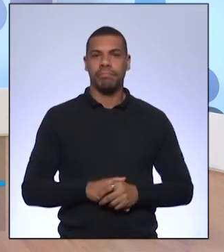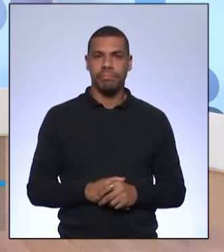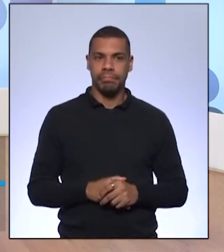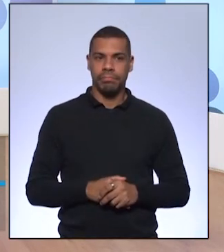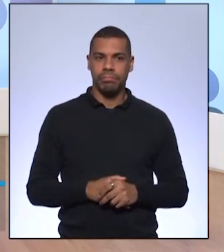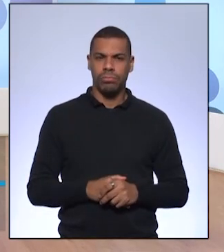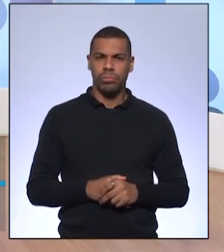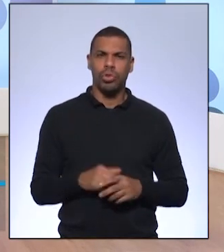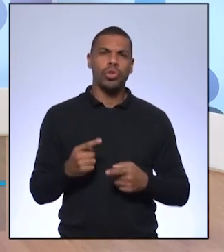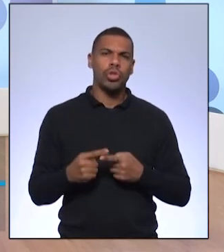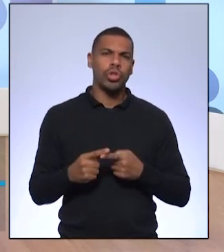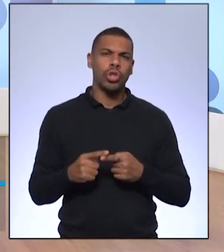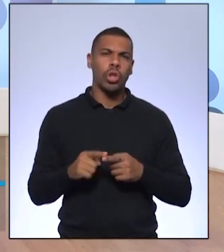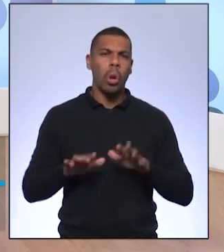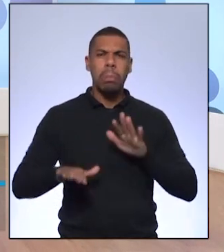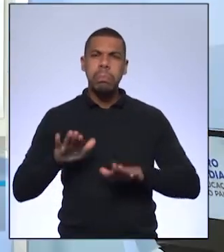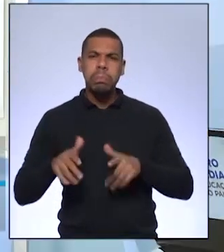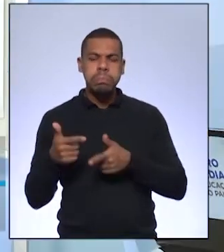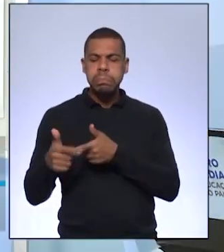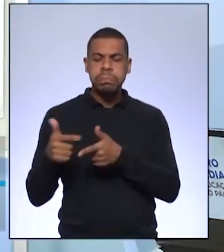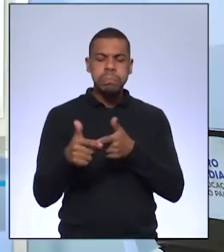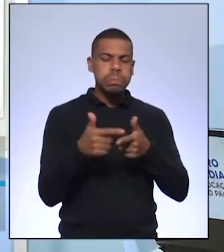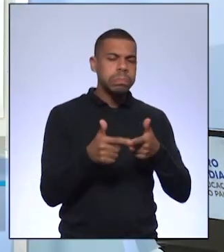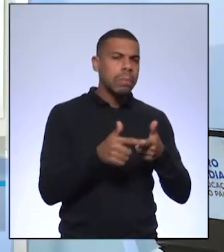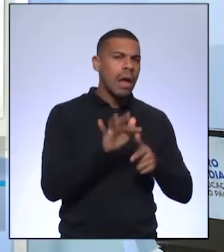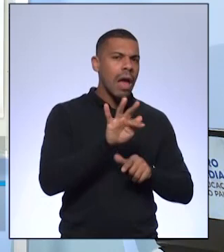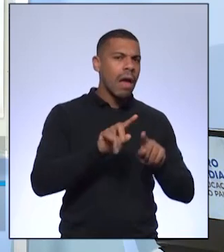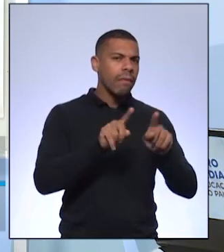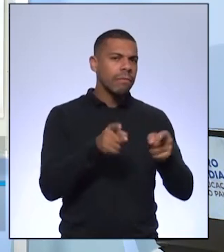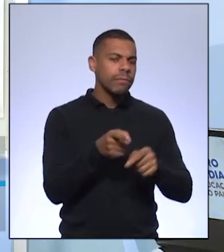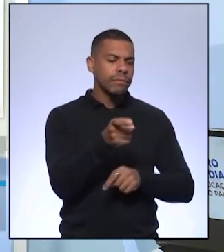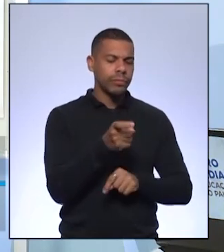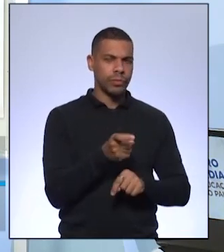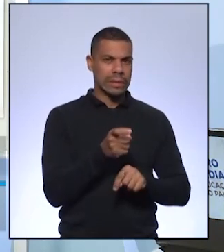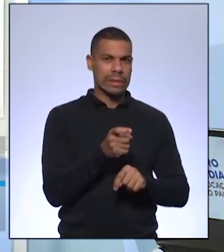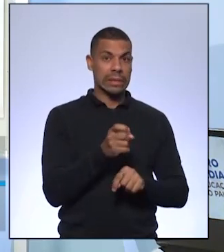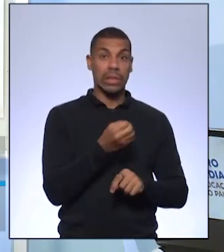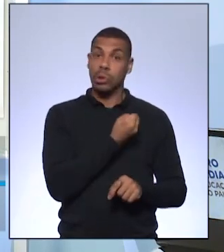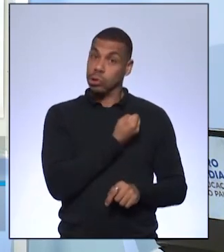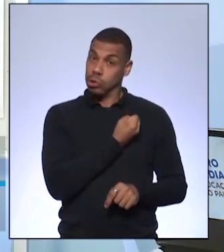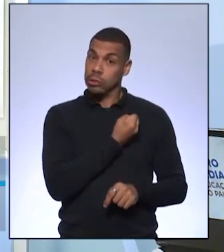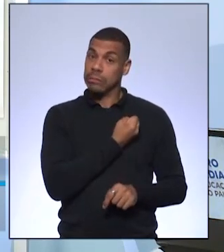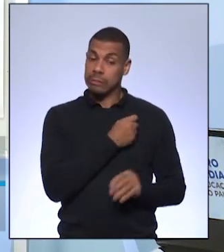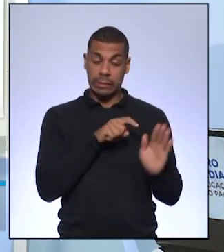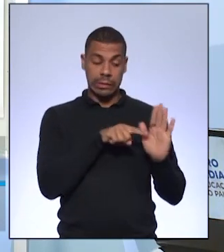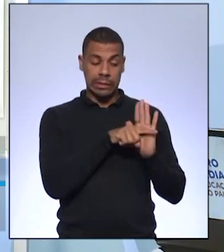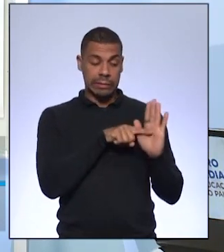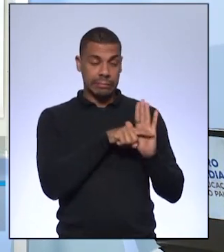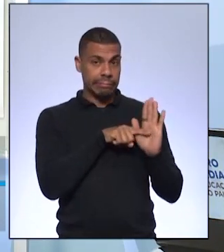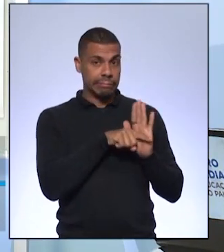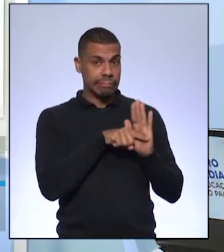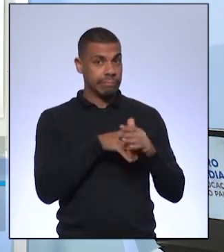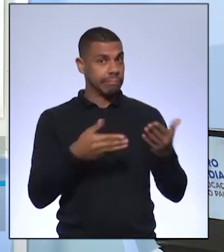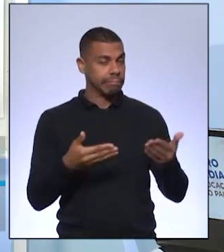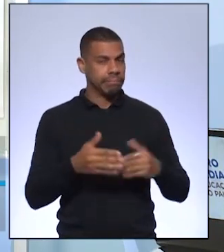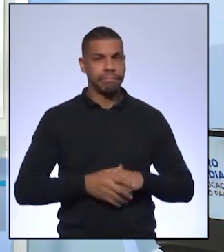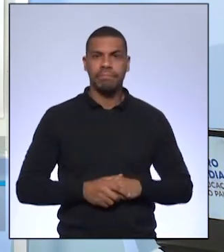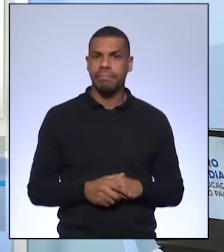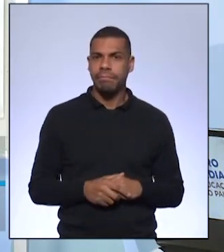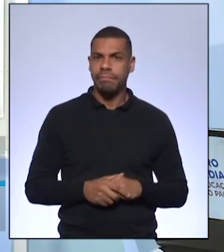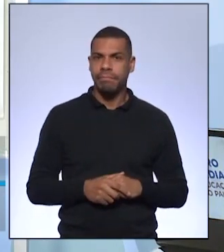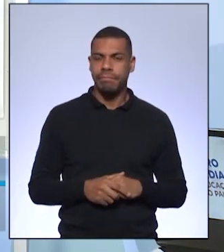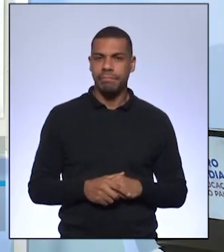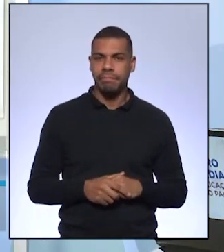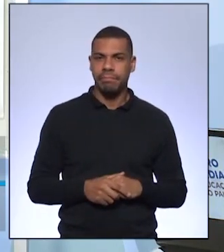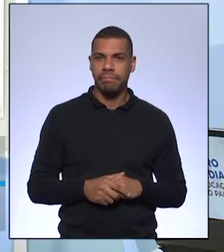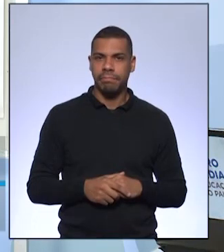O engraçado é que dependendo da função, e aí vocês vão perceber que cabem valores negativos, mas não para essa situação problema. Mas é isso